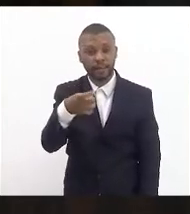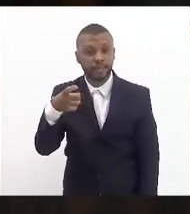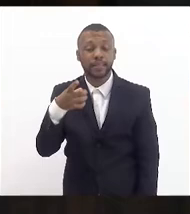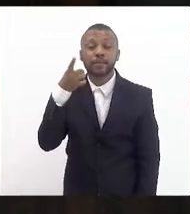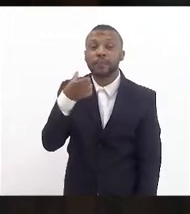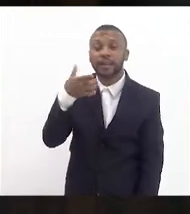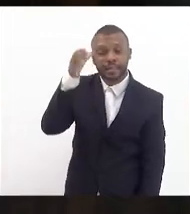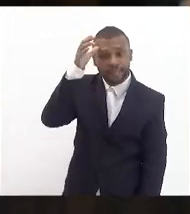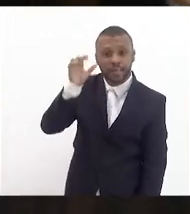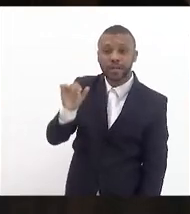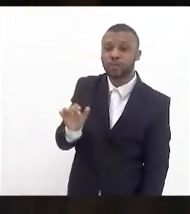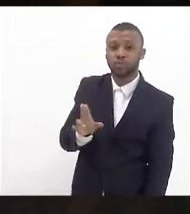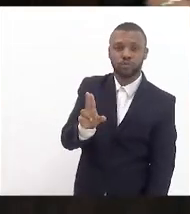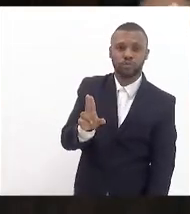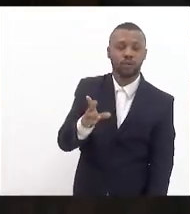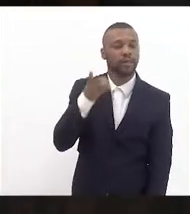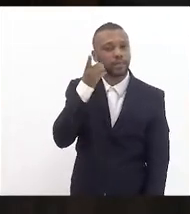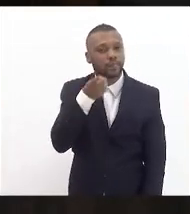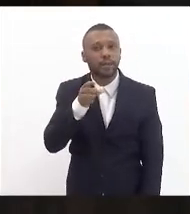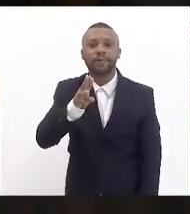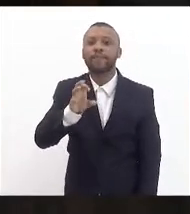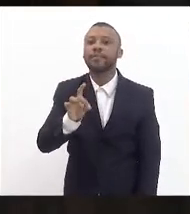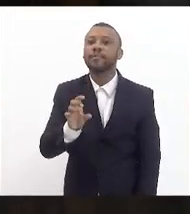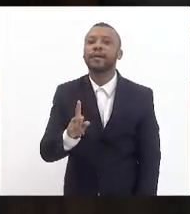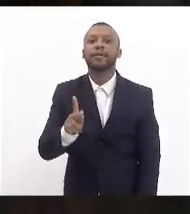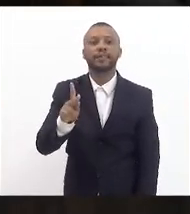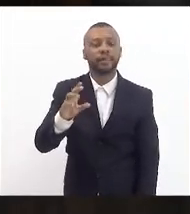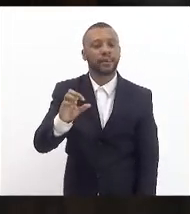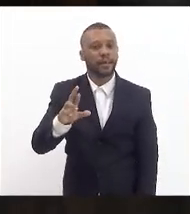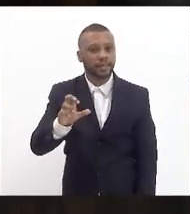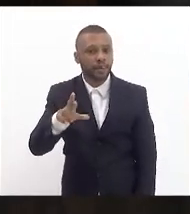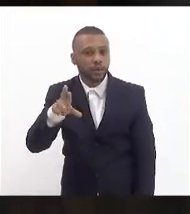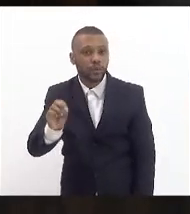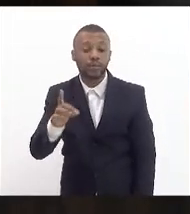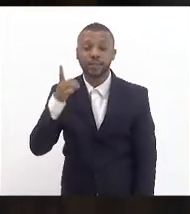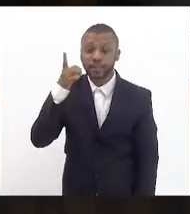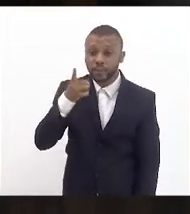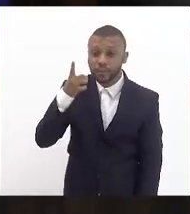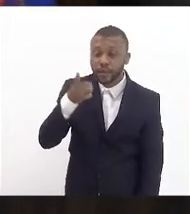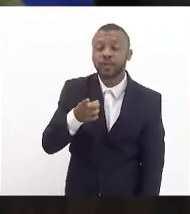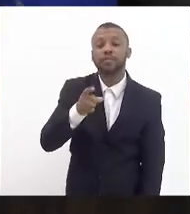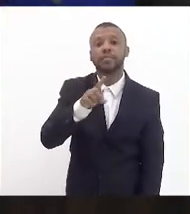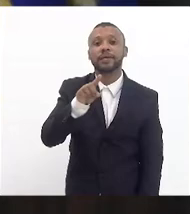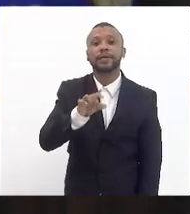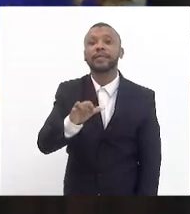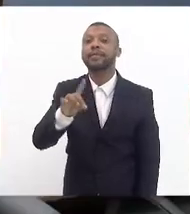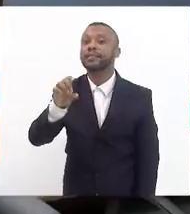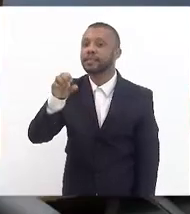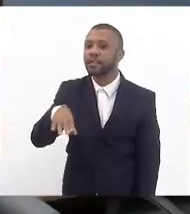deputado Valdec Carneiro, deputado Wellington José, deputada Zeidan.